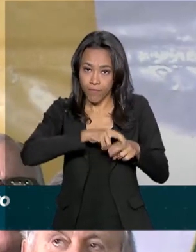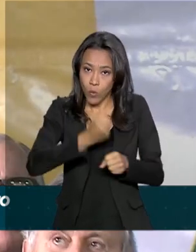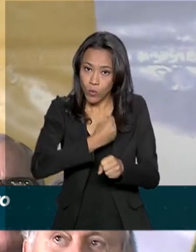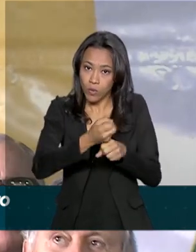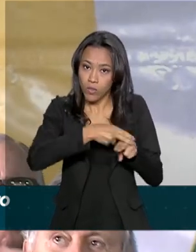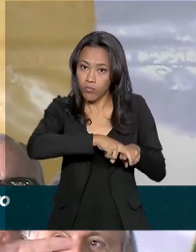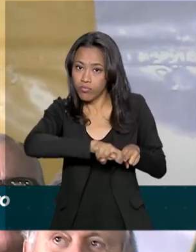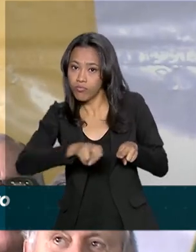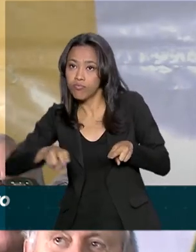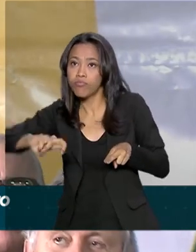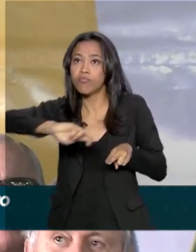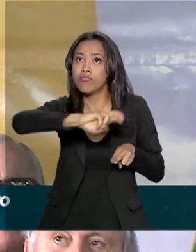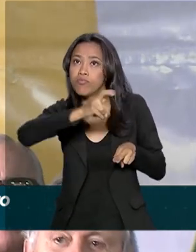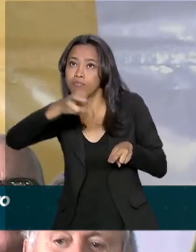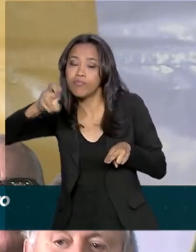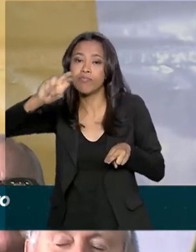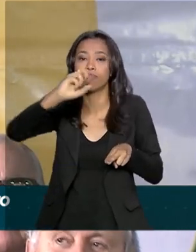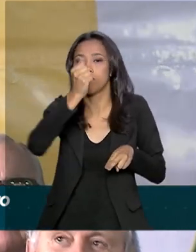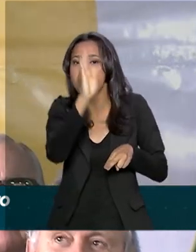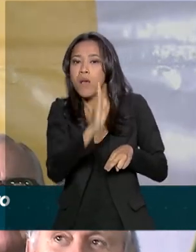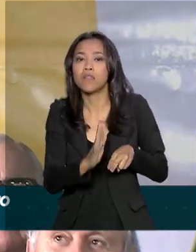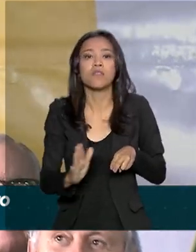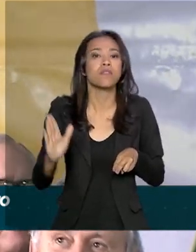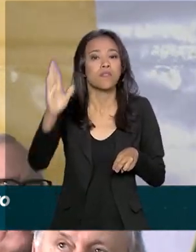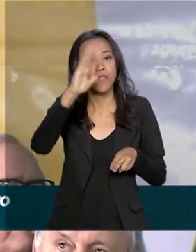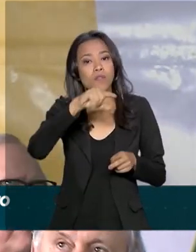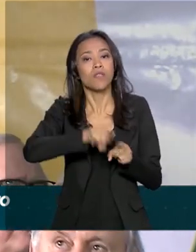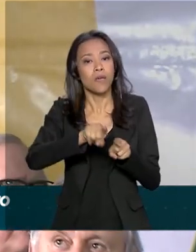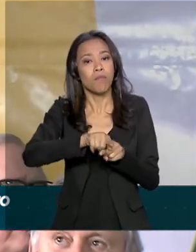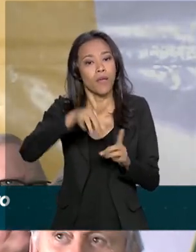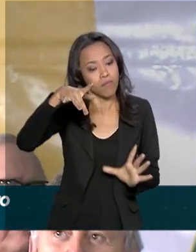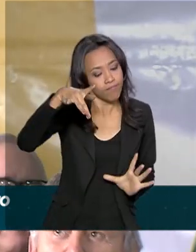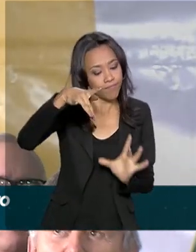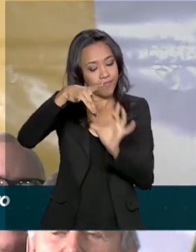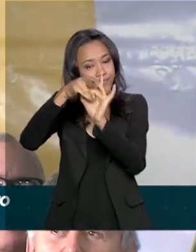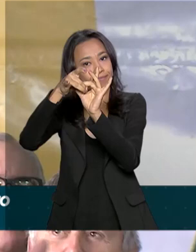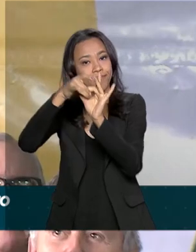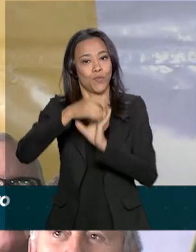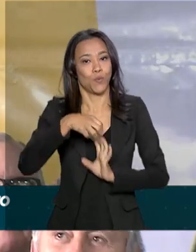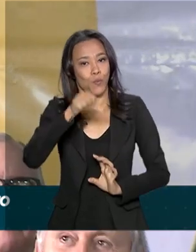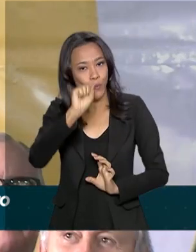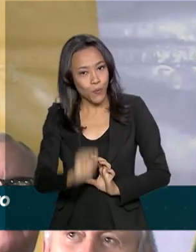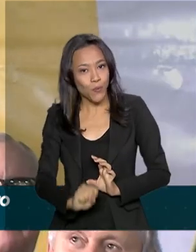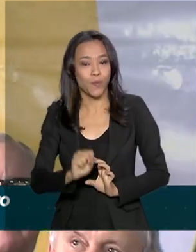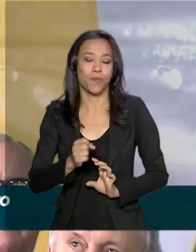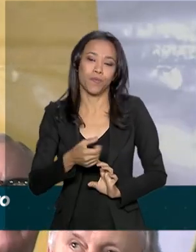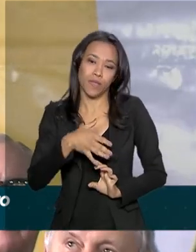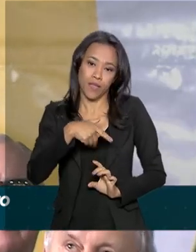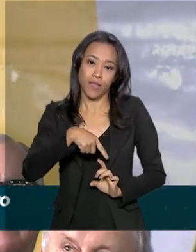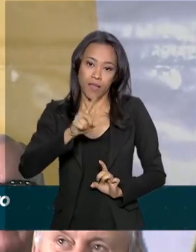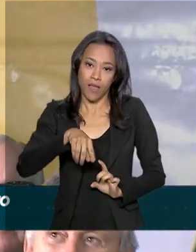todo o Brasil, ligando aqui o nosso querido Rio Grande do Sul. Chama-se a Malha Sul,